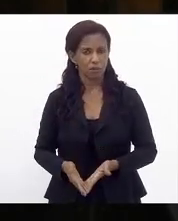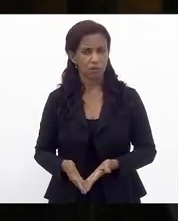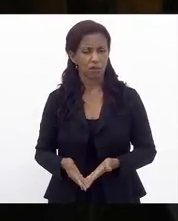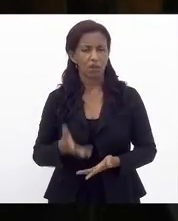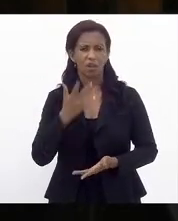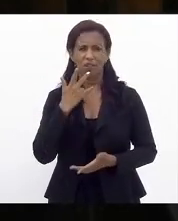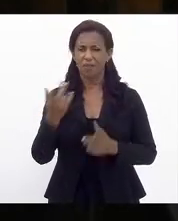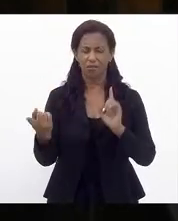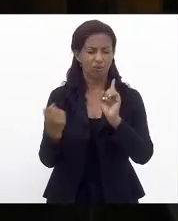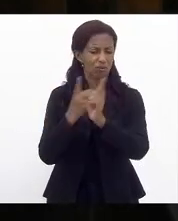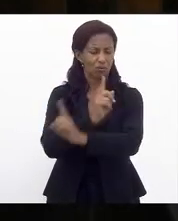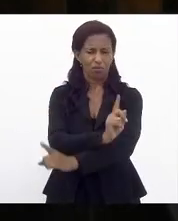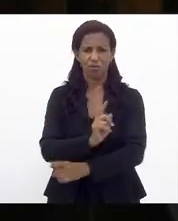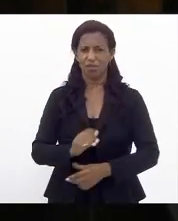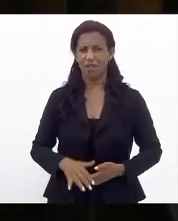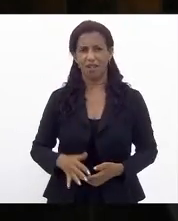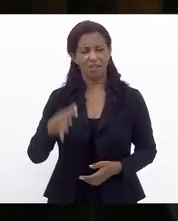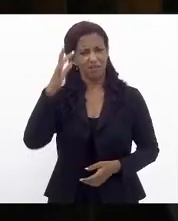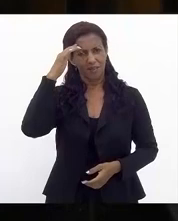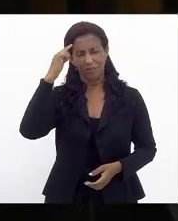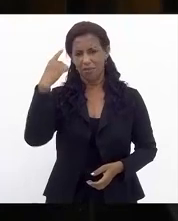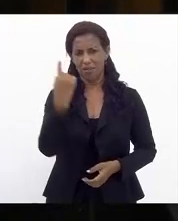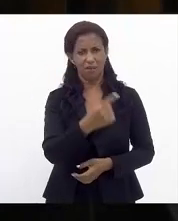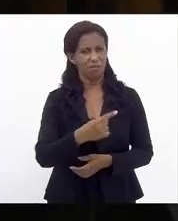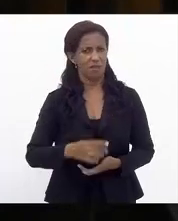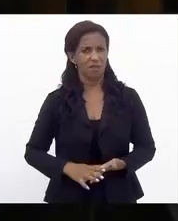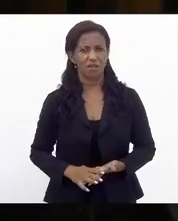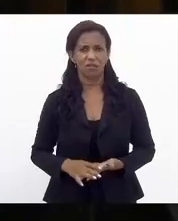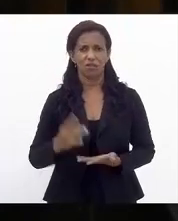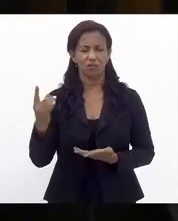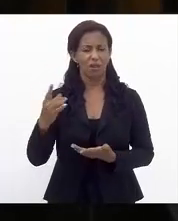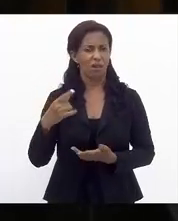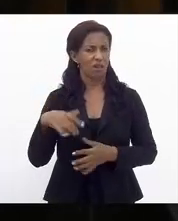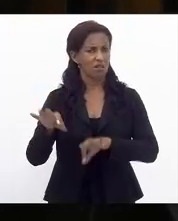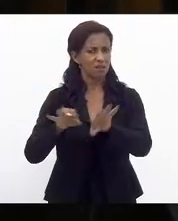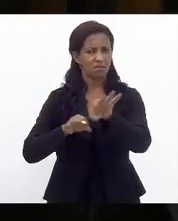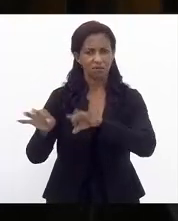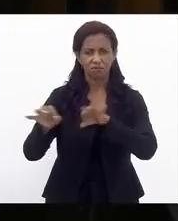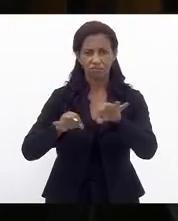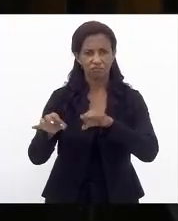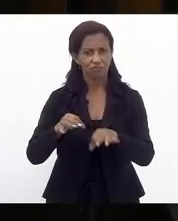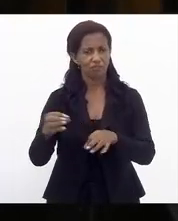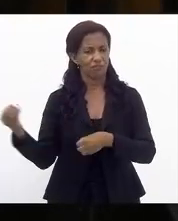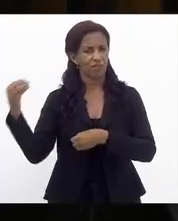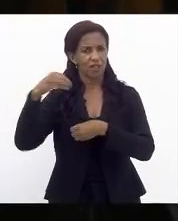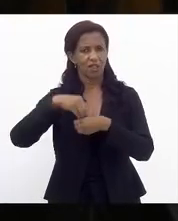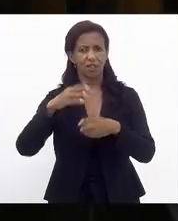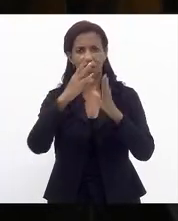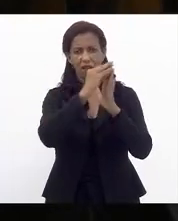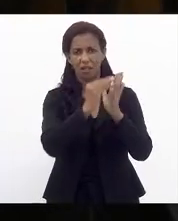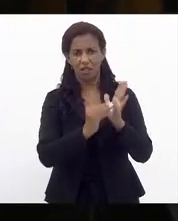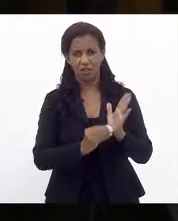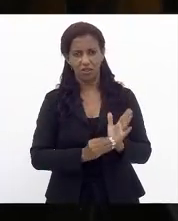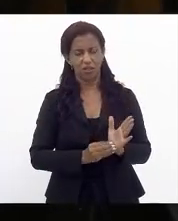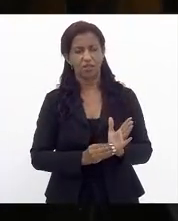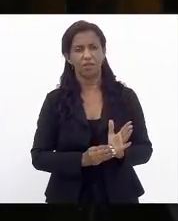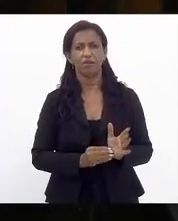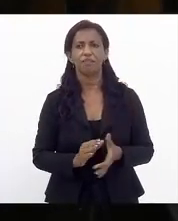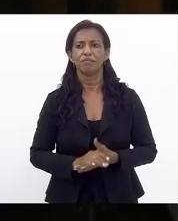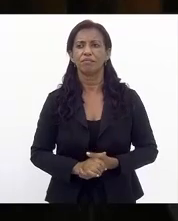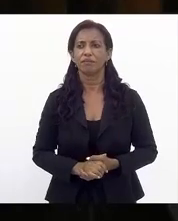são contrário essa essa tese sua conta E aí sim instrumento que integra a agenda